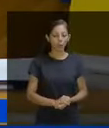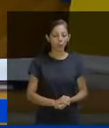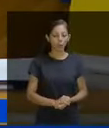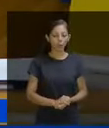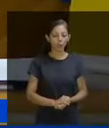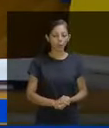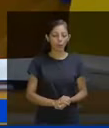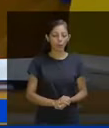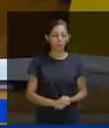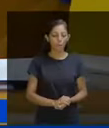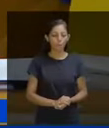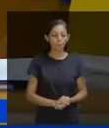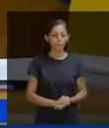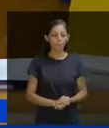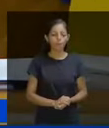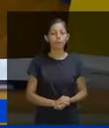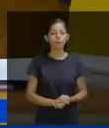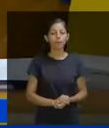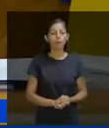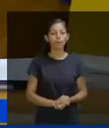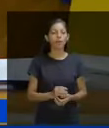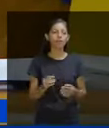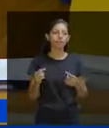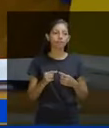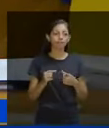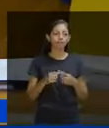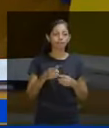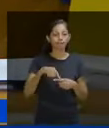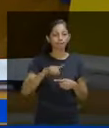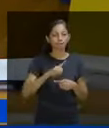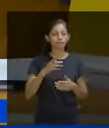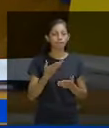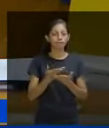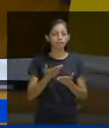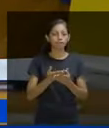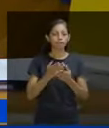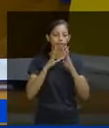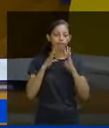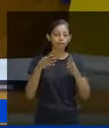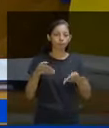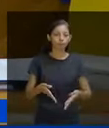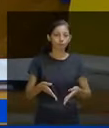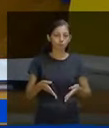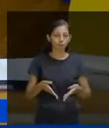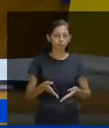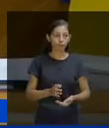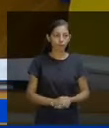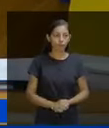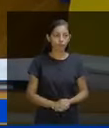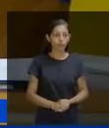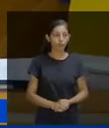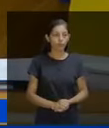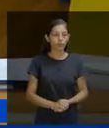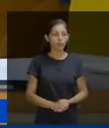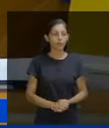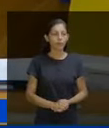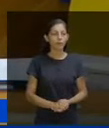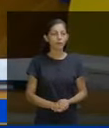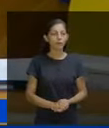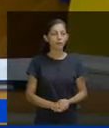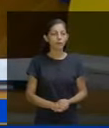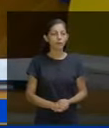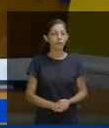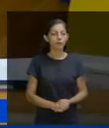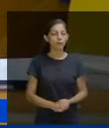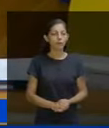inclusive, de nós nem avançarmos nisso, né? Que era uma resolução que tratava de norma relativa aos exercícios da jurisdição eleitoral do